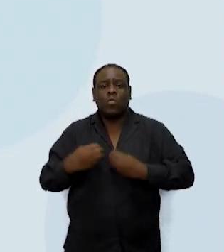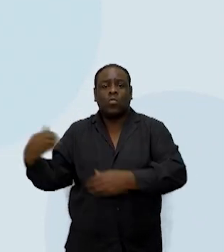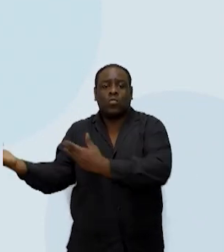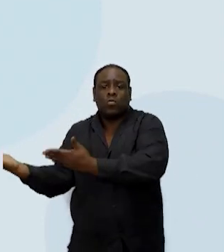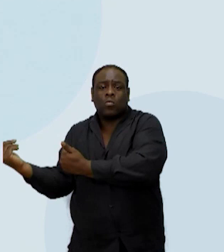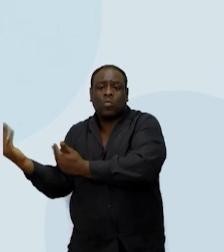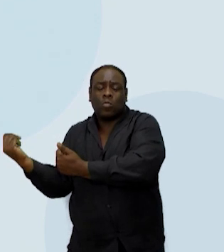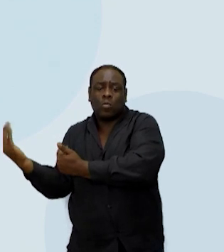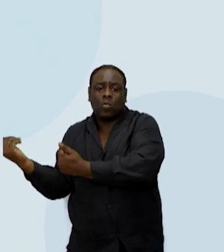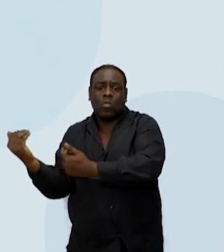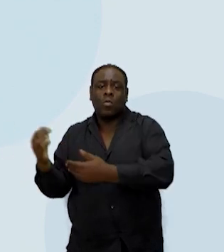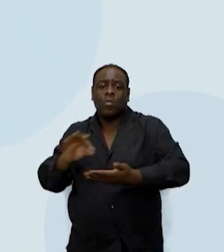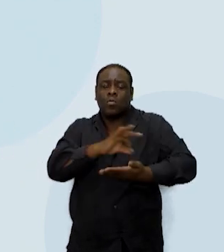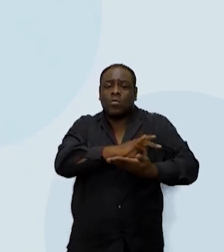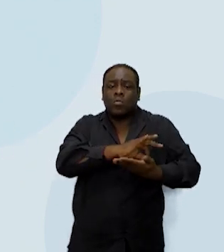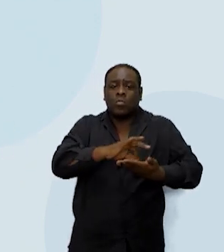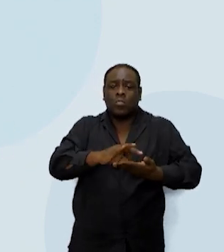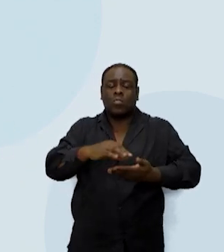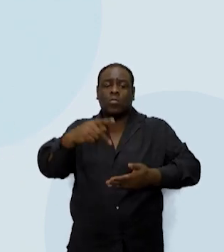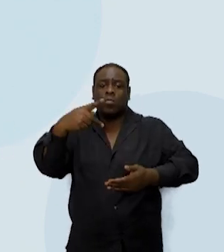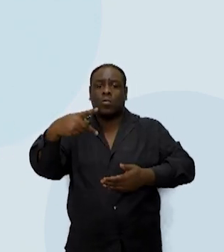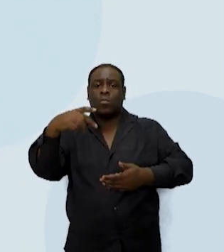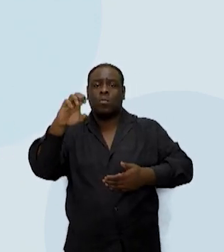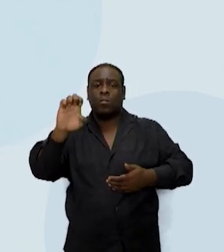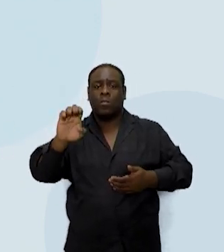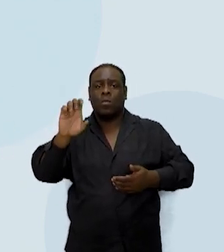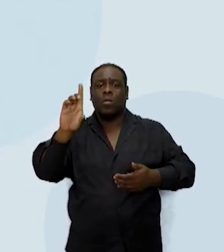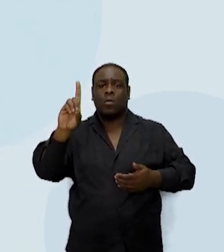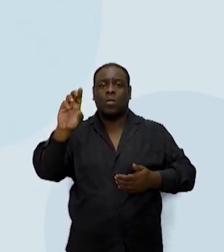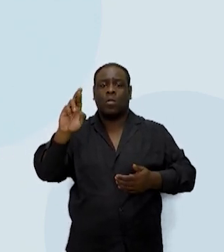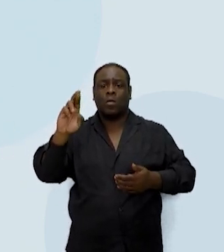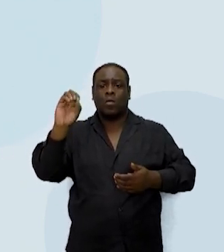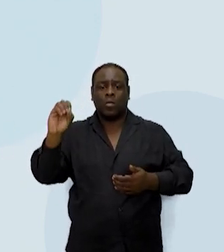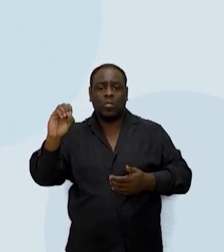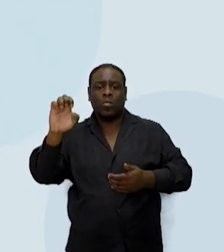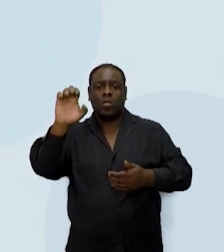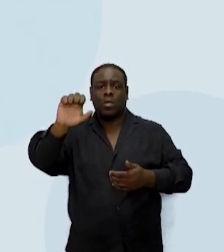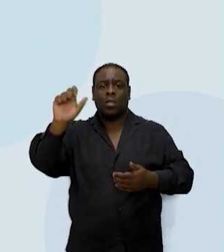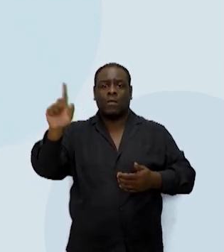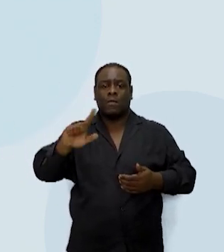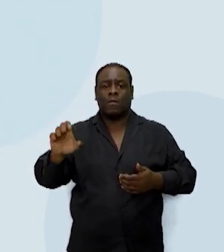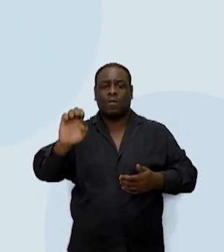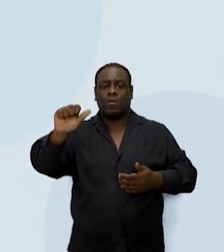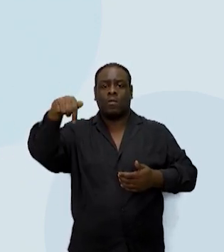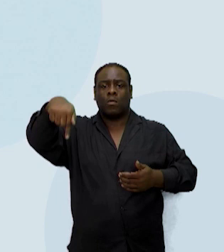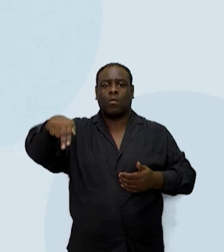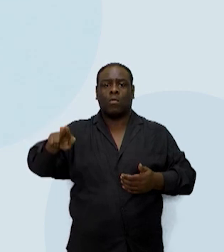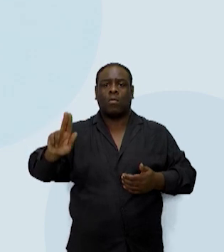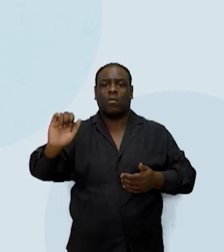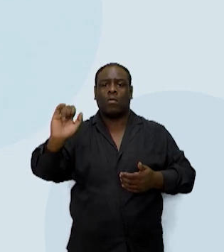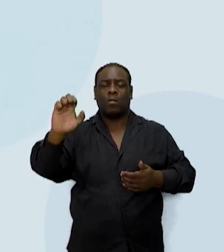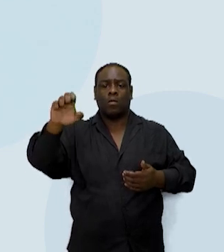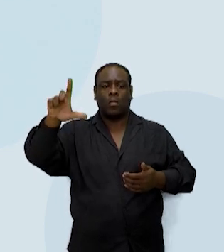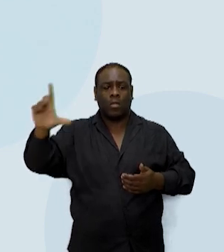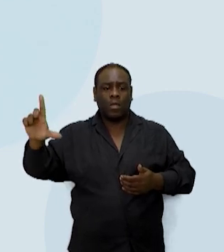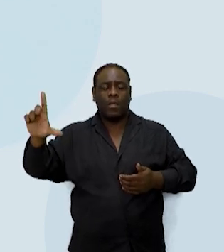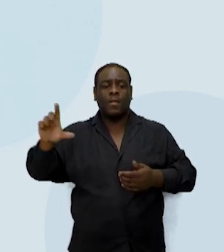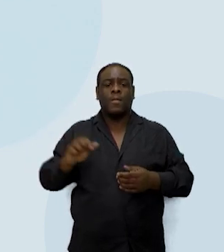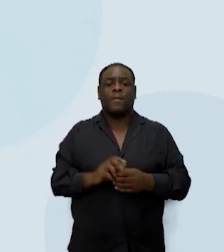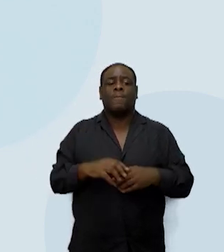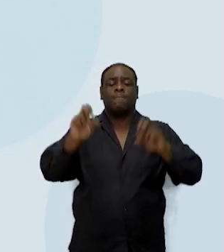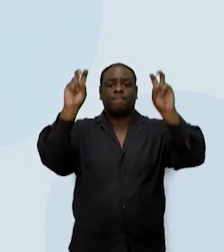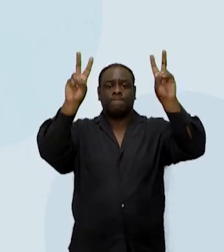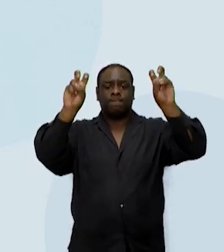Então a gente vai ler esse texto que foi escrito por Pedro Ezequiel. Dentro desse texto, a gente vai observar qual